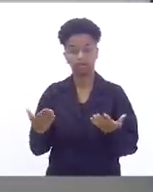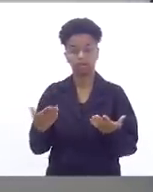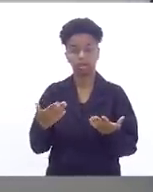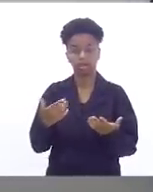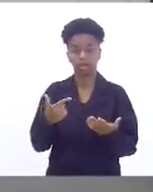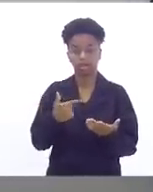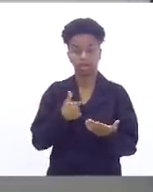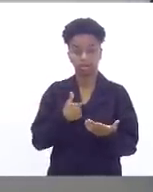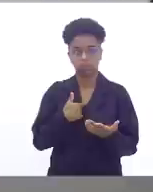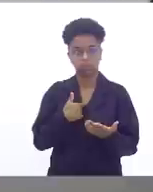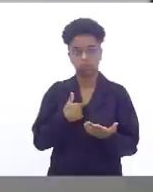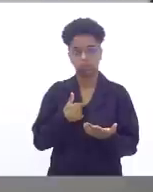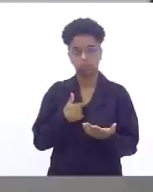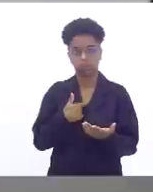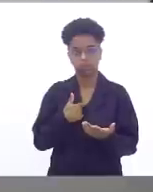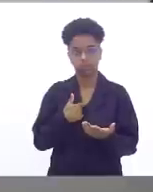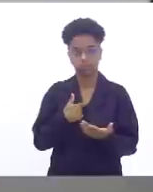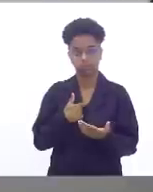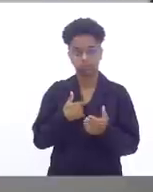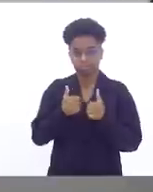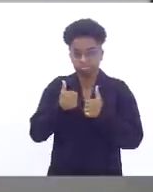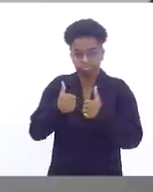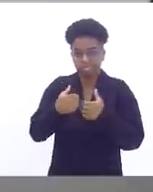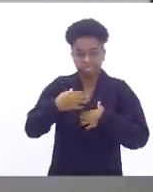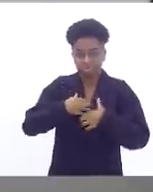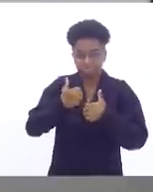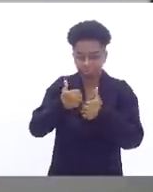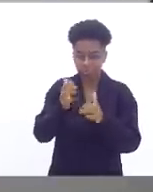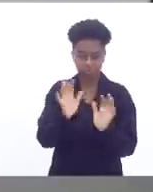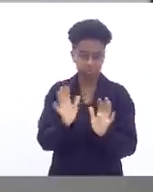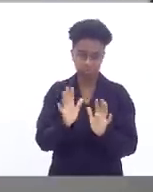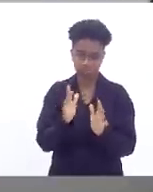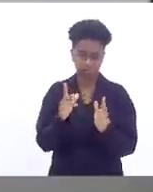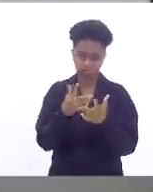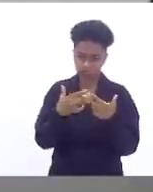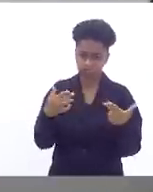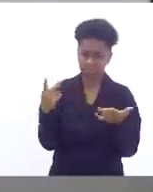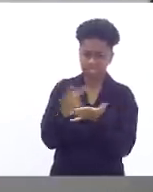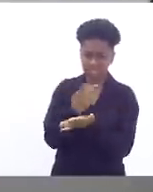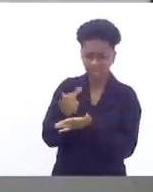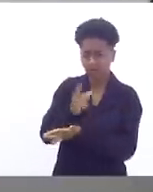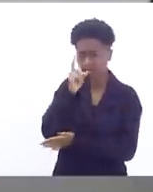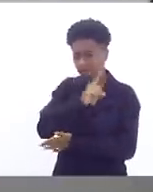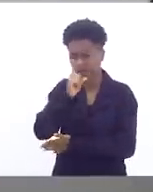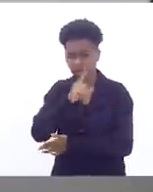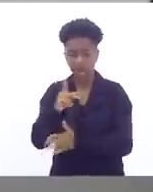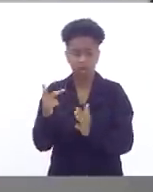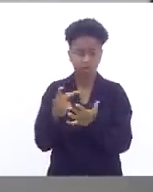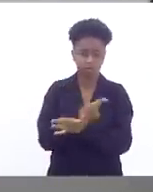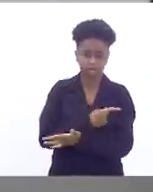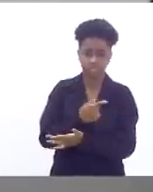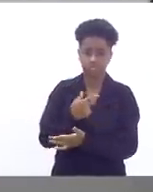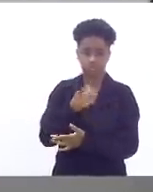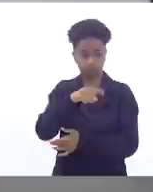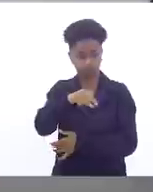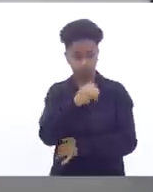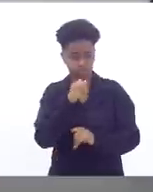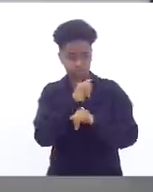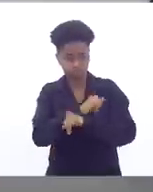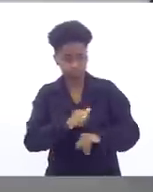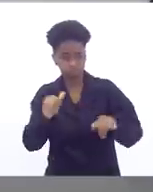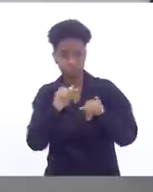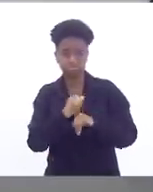fico tranquilo com o que acontece com os erros relatados eu tô vendo aqui alguns erros que foram relatados